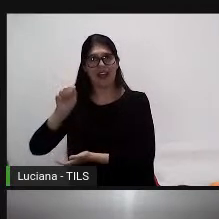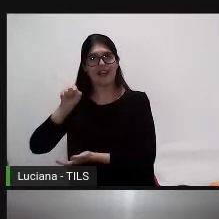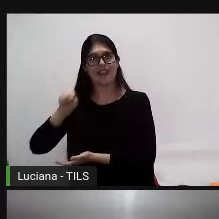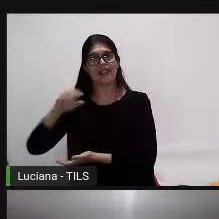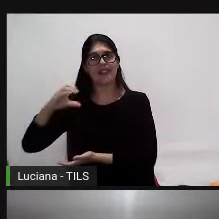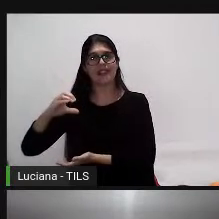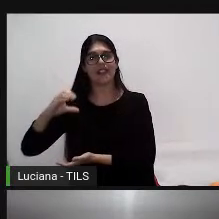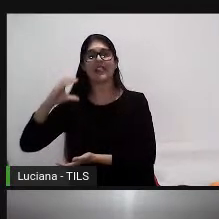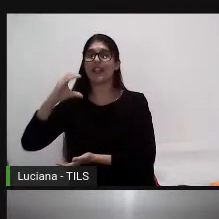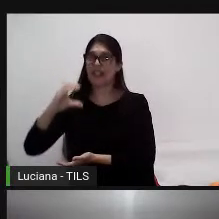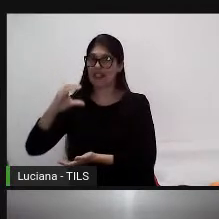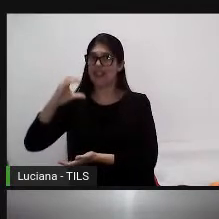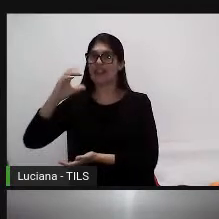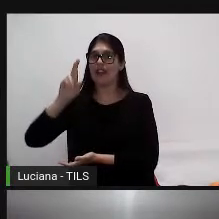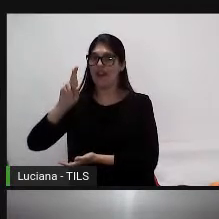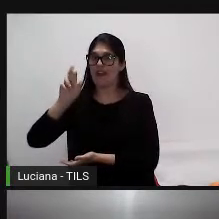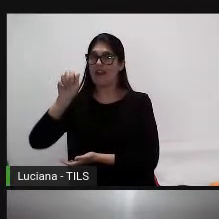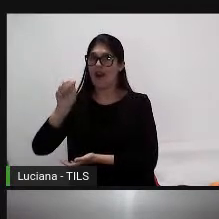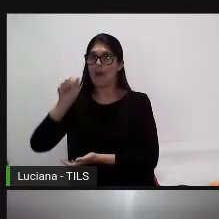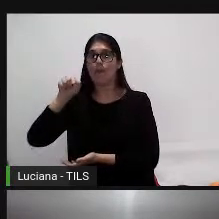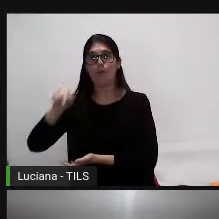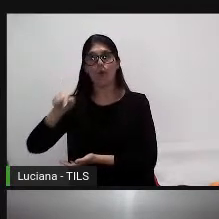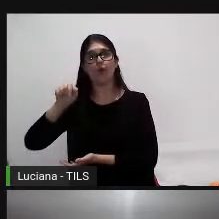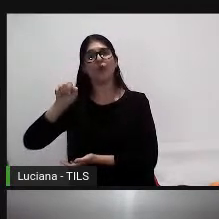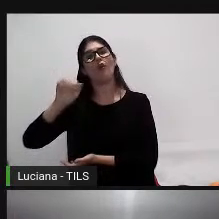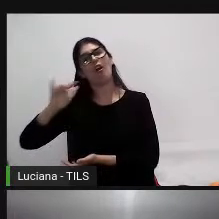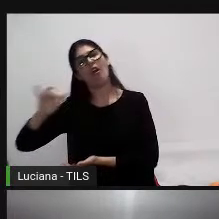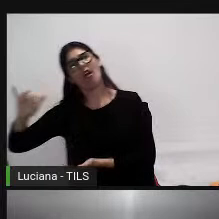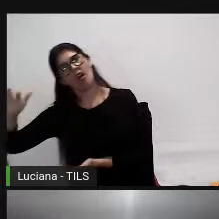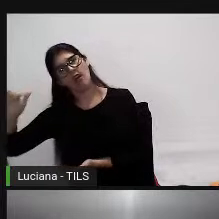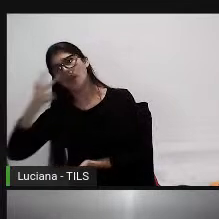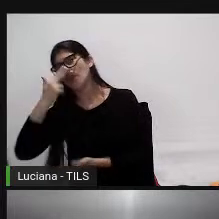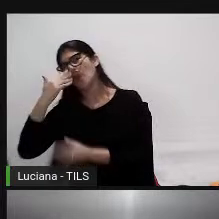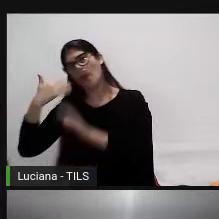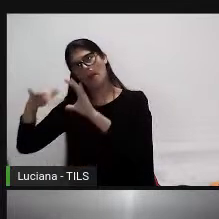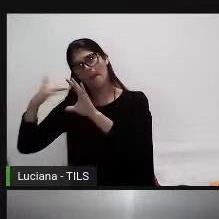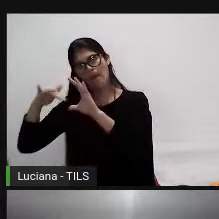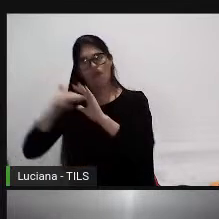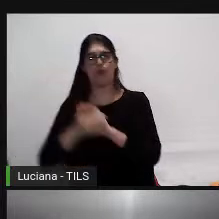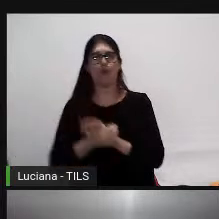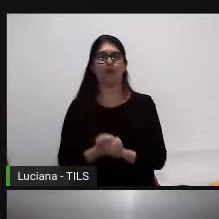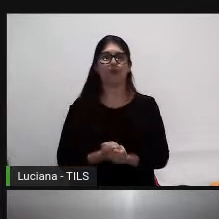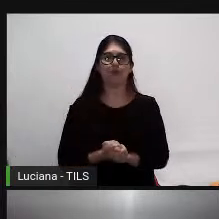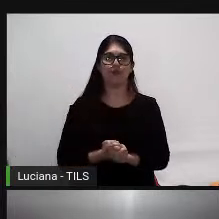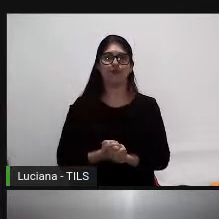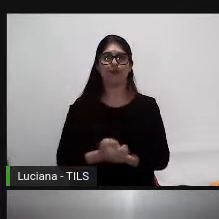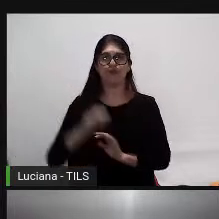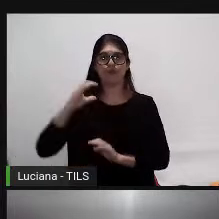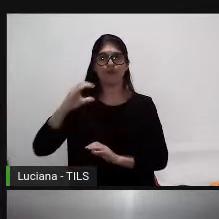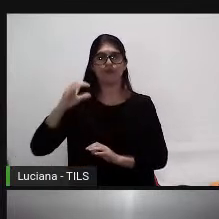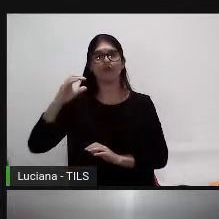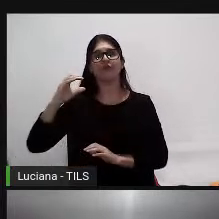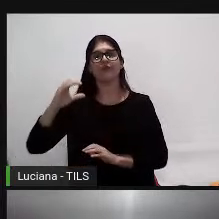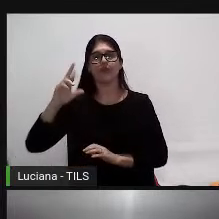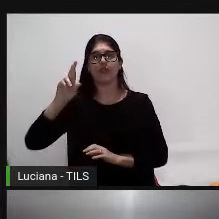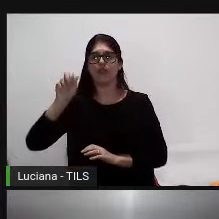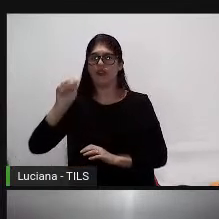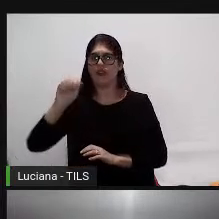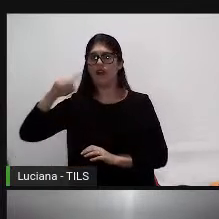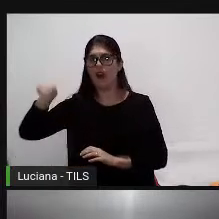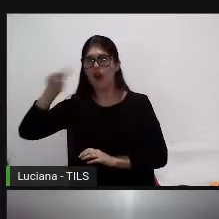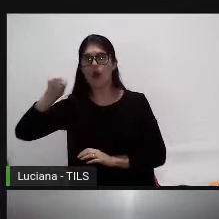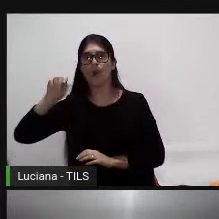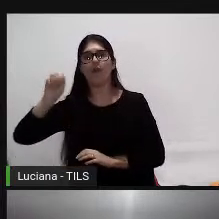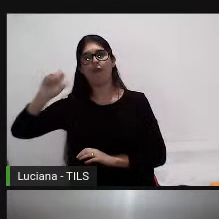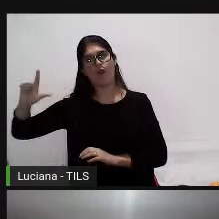alvorada. Então, SIGA-A é com registros acadêmicos. CRA, arroba alvorada.